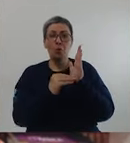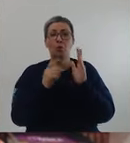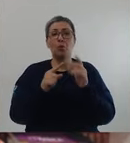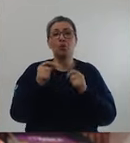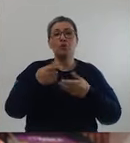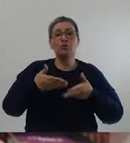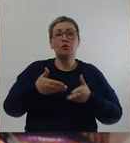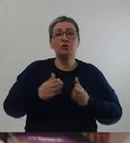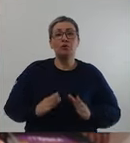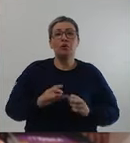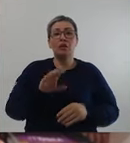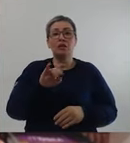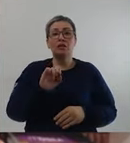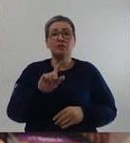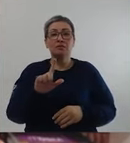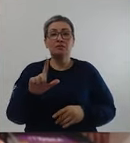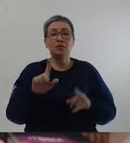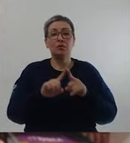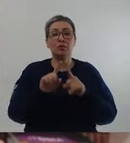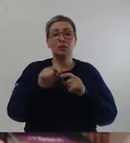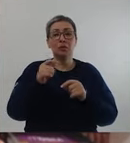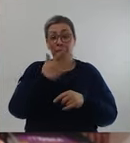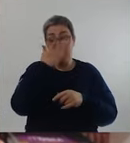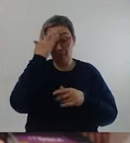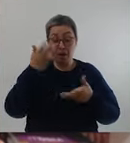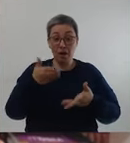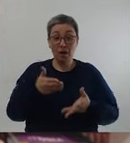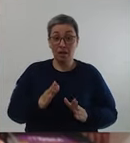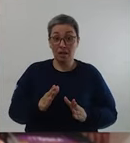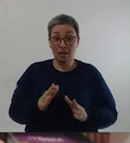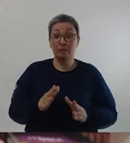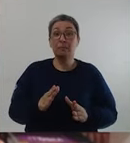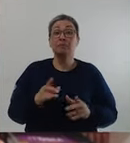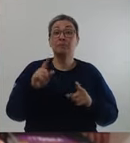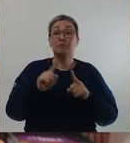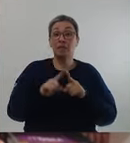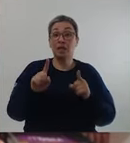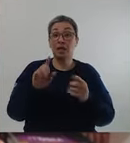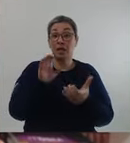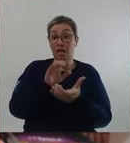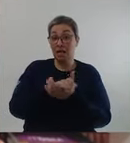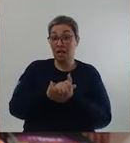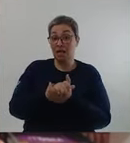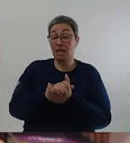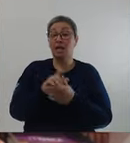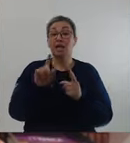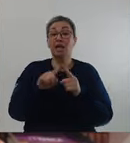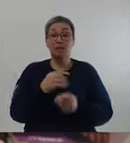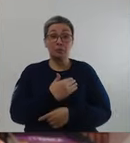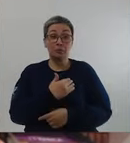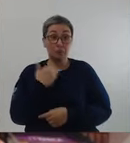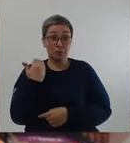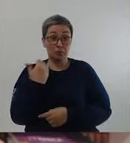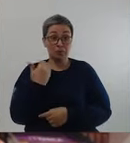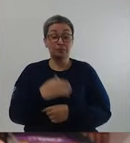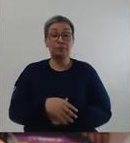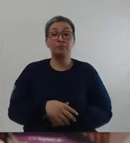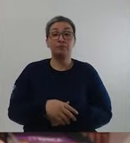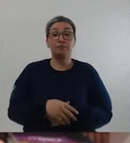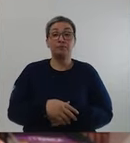o registro civil dos nascimentos, casamentos e óbitos.